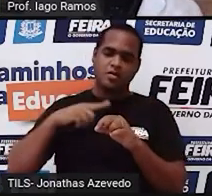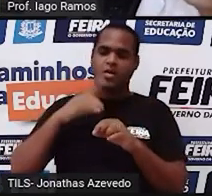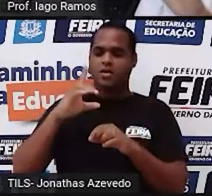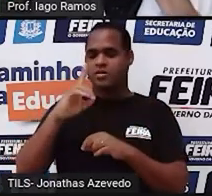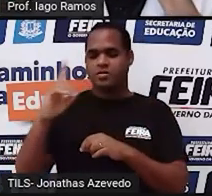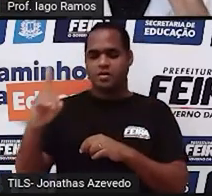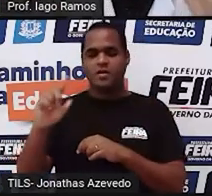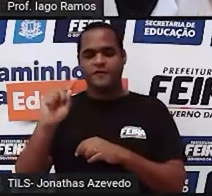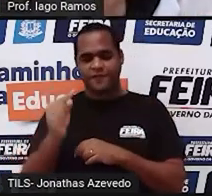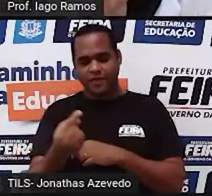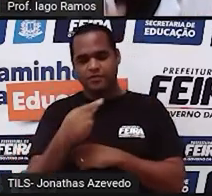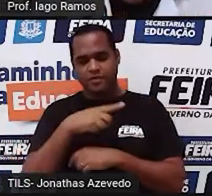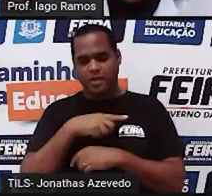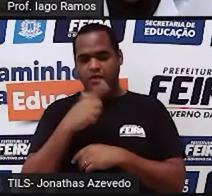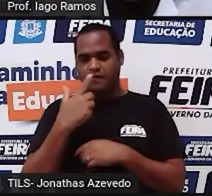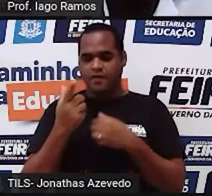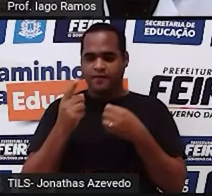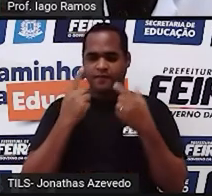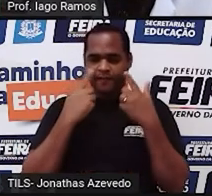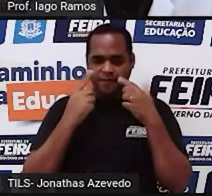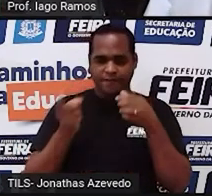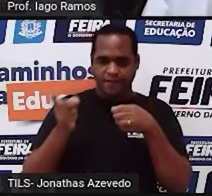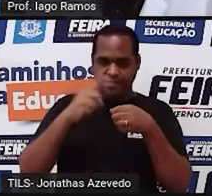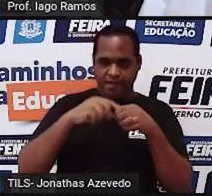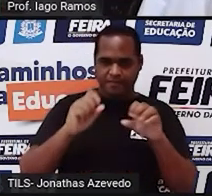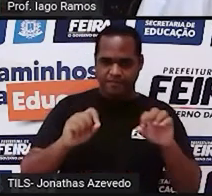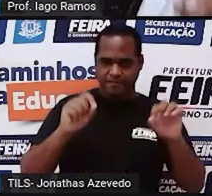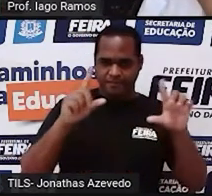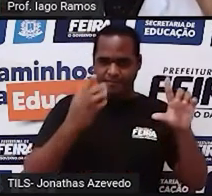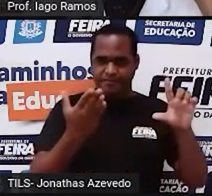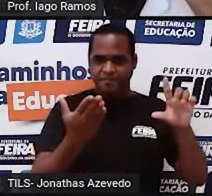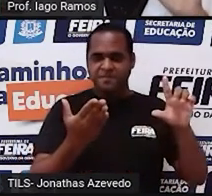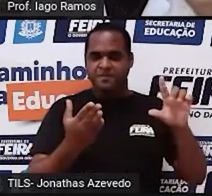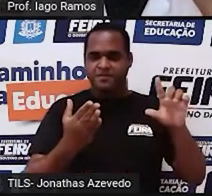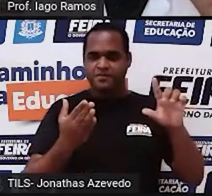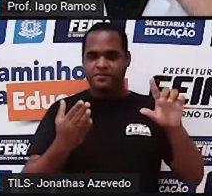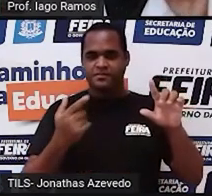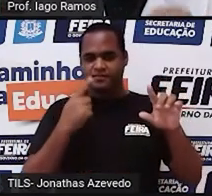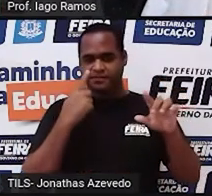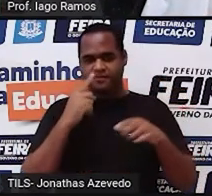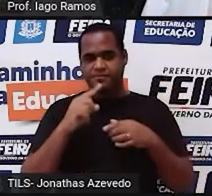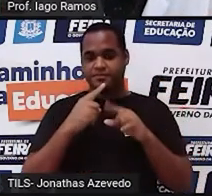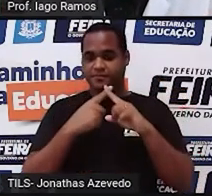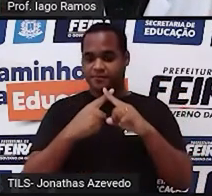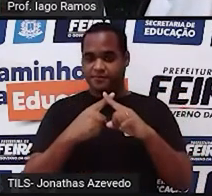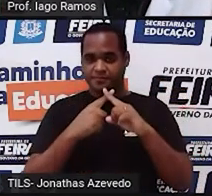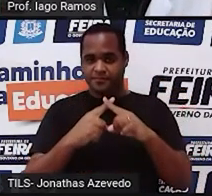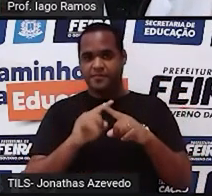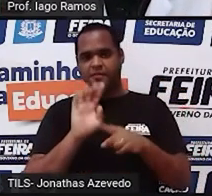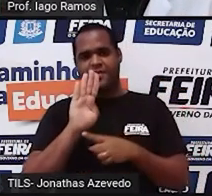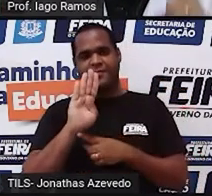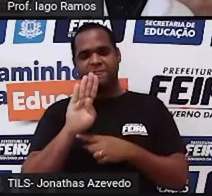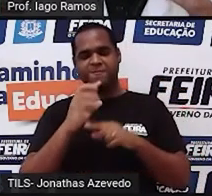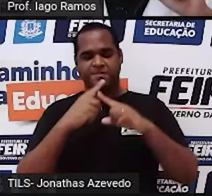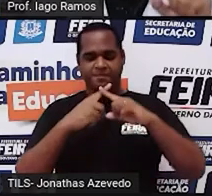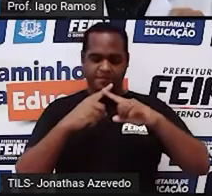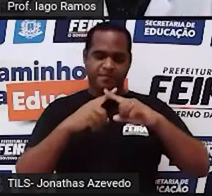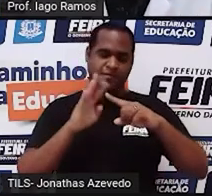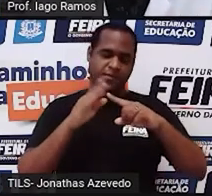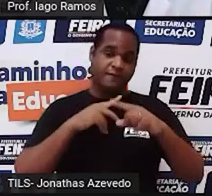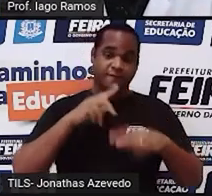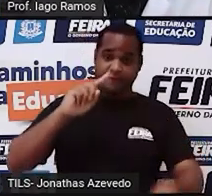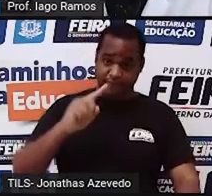direita da, eu vou voltar à tela rapidinho naquele que tá marcado que a dízima não periódica